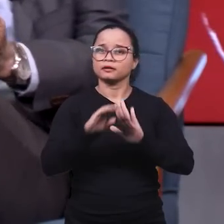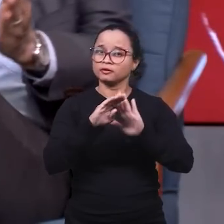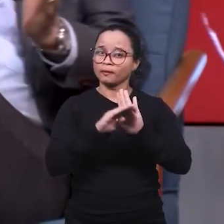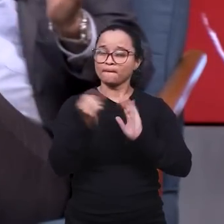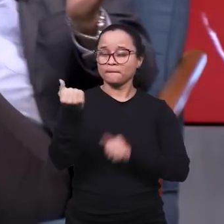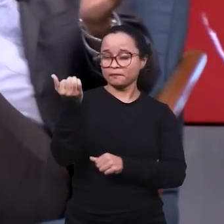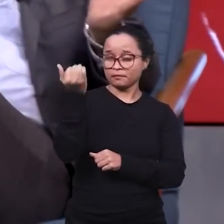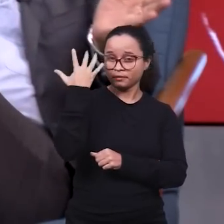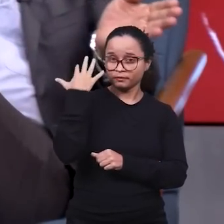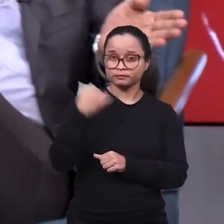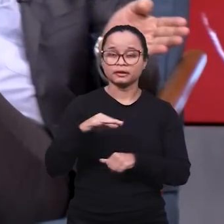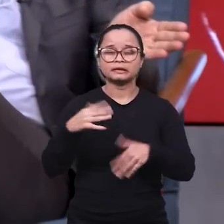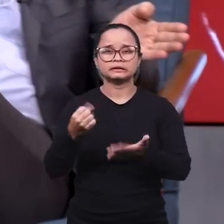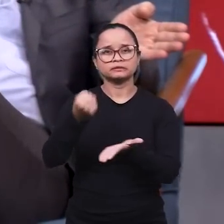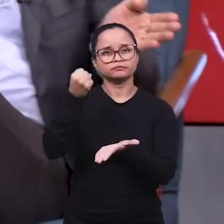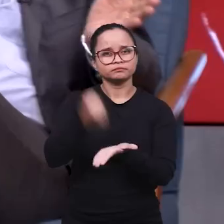pacto,